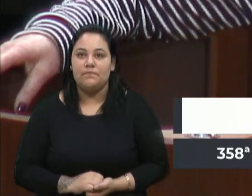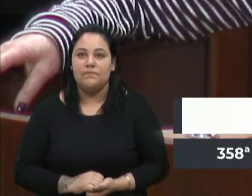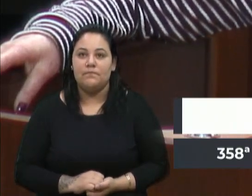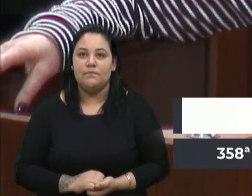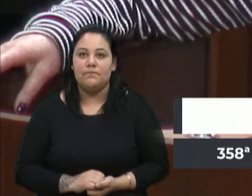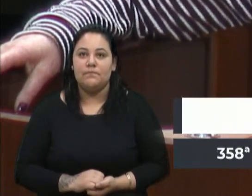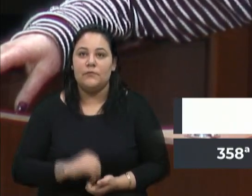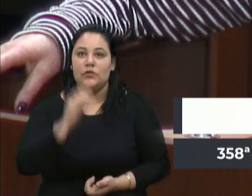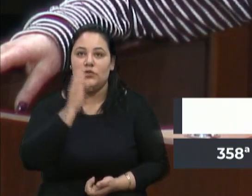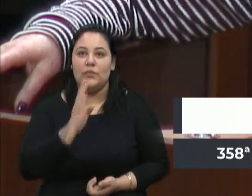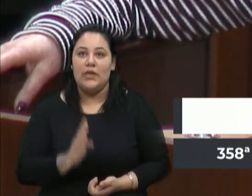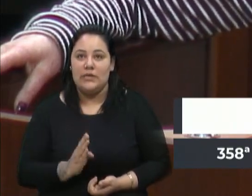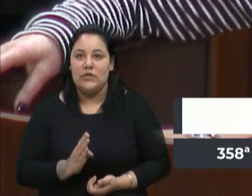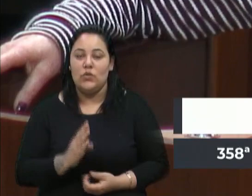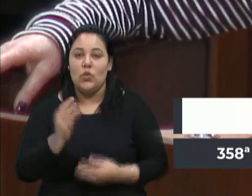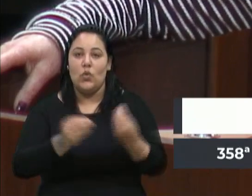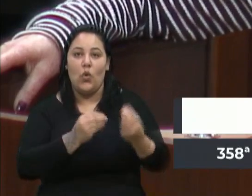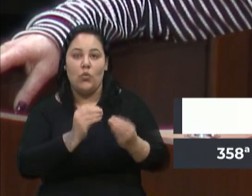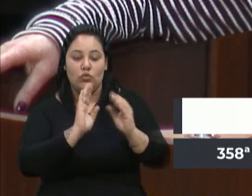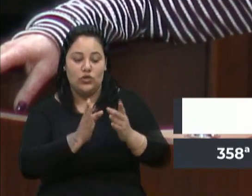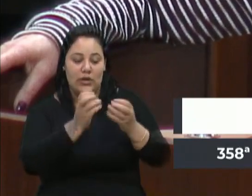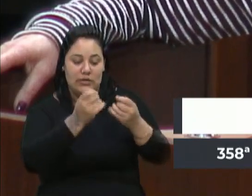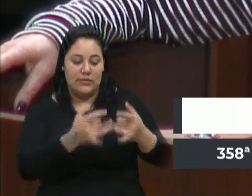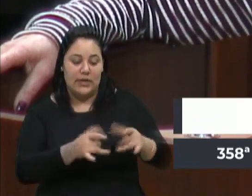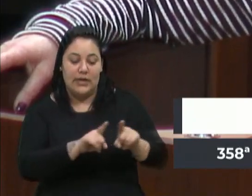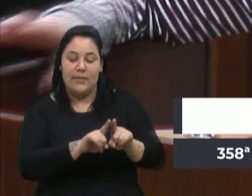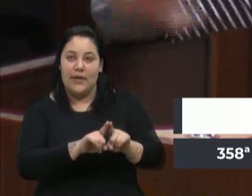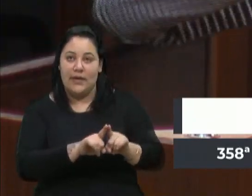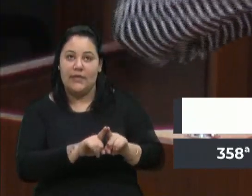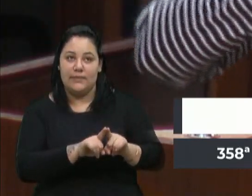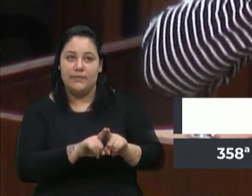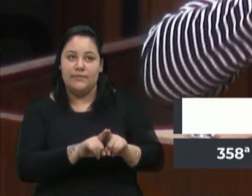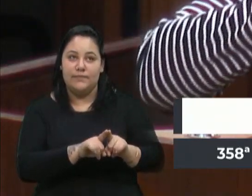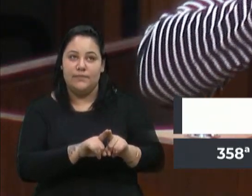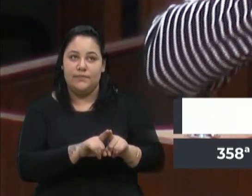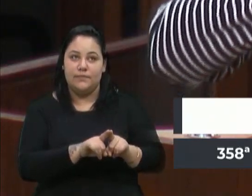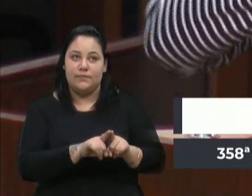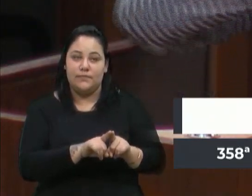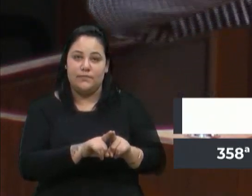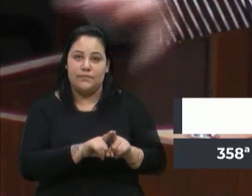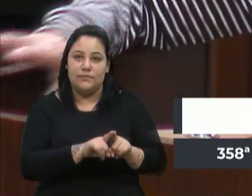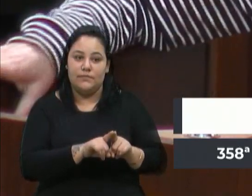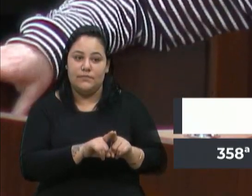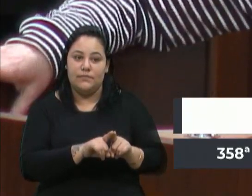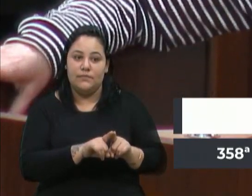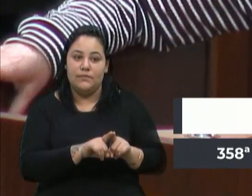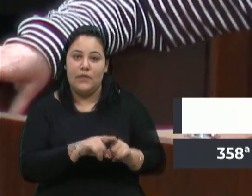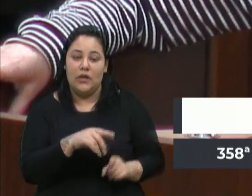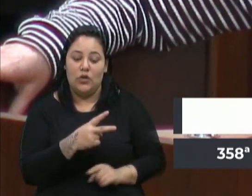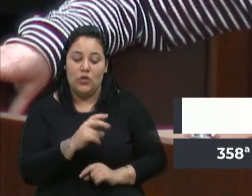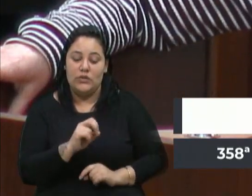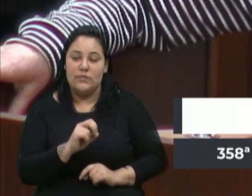Brasil, então, como eu coloquei, né, foi estimado para 2003,